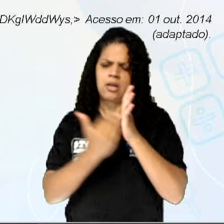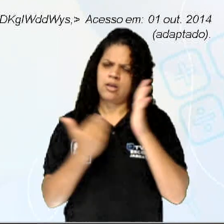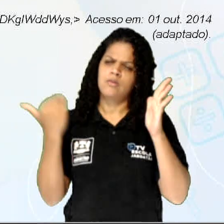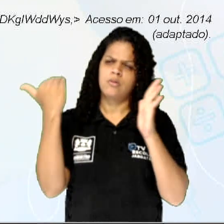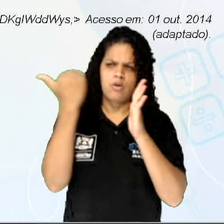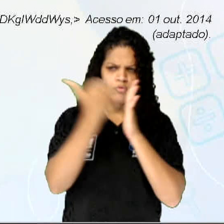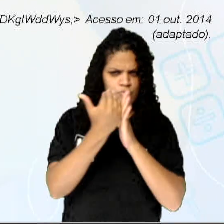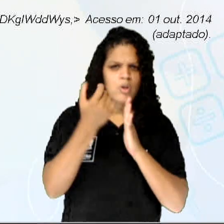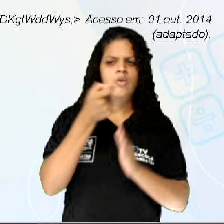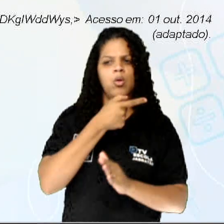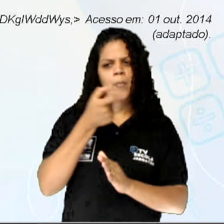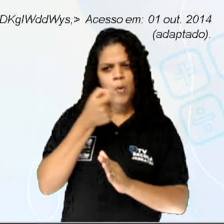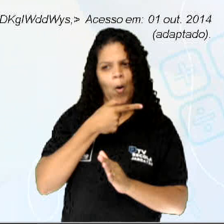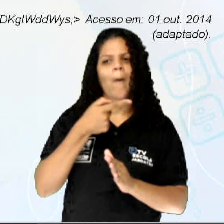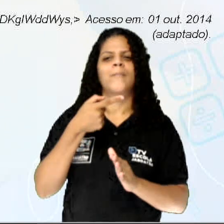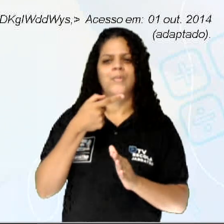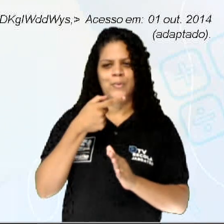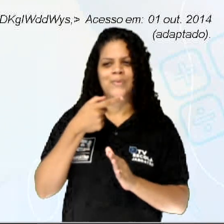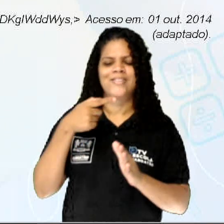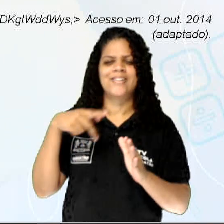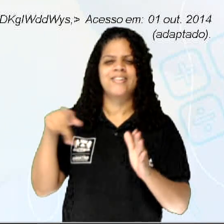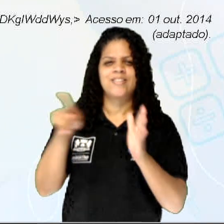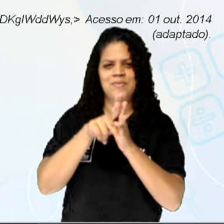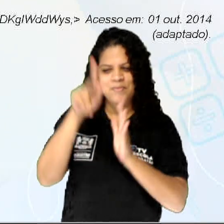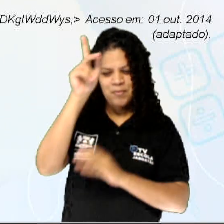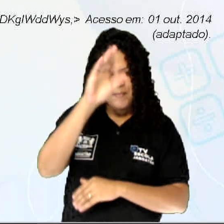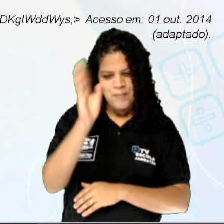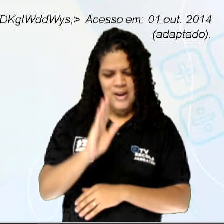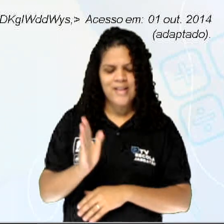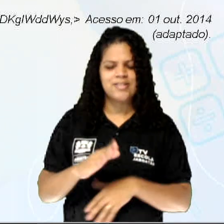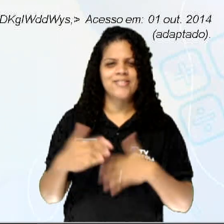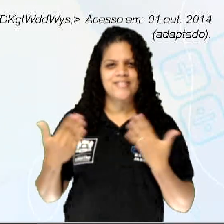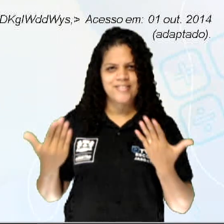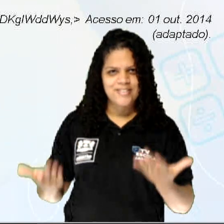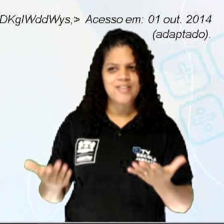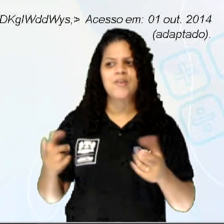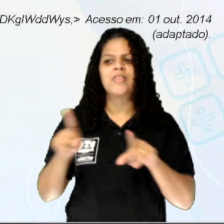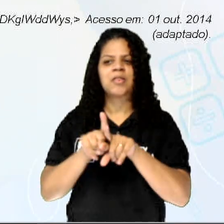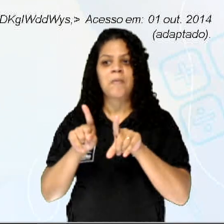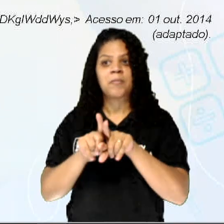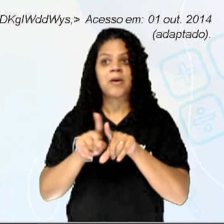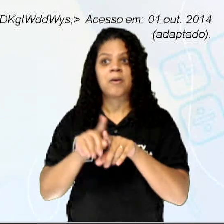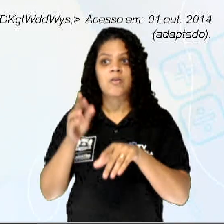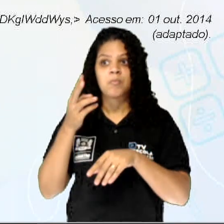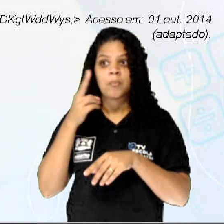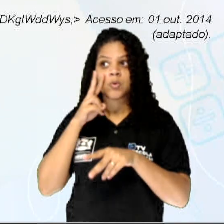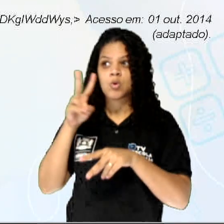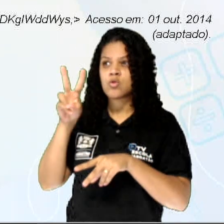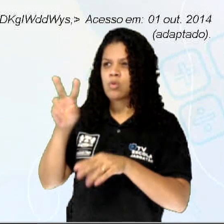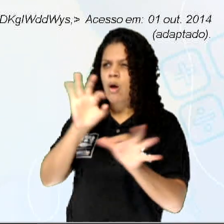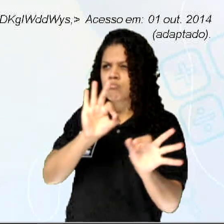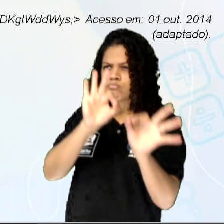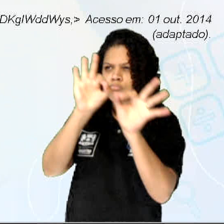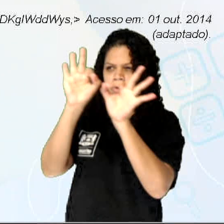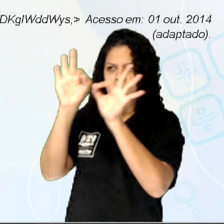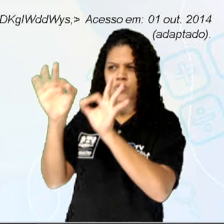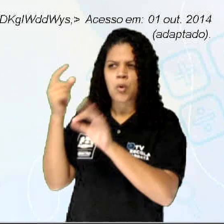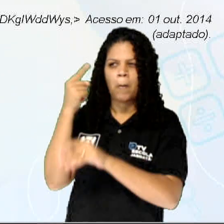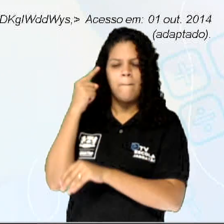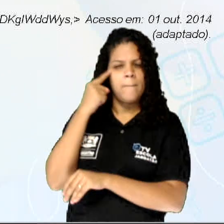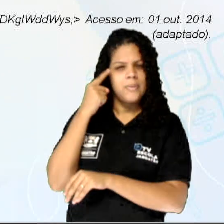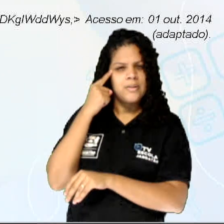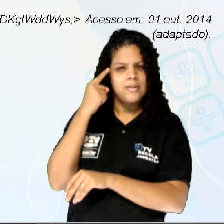comédias brasileiras. E serve como um leve toque para o espectador pensar muito bem antes de apertar o